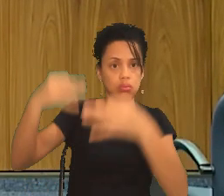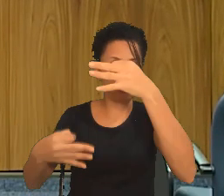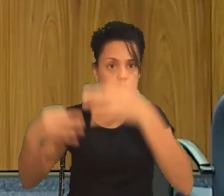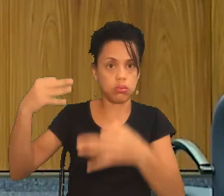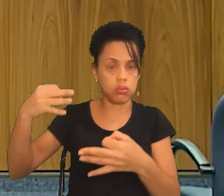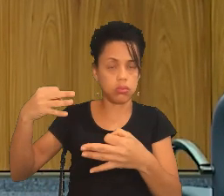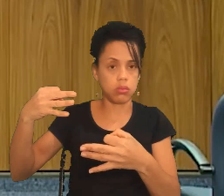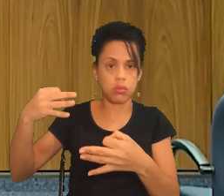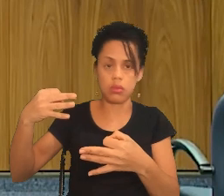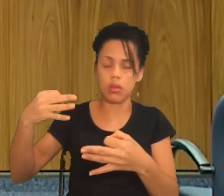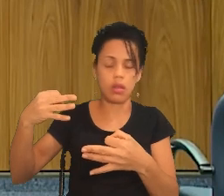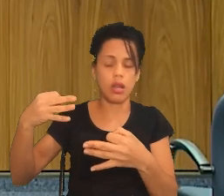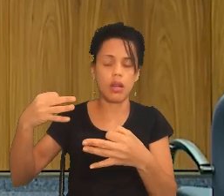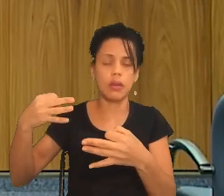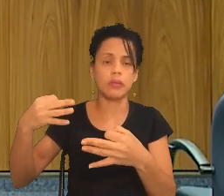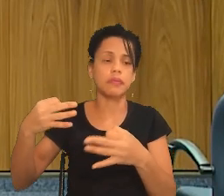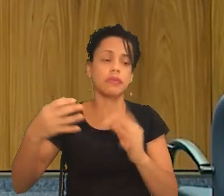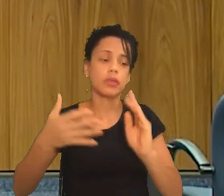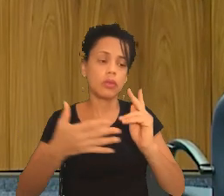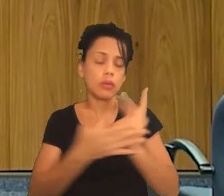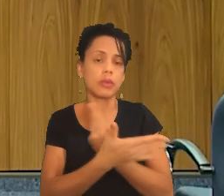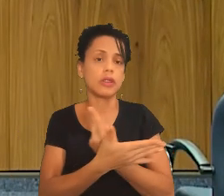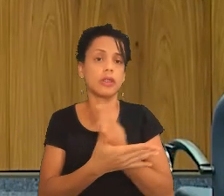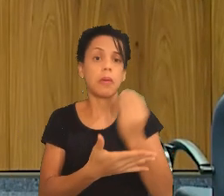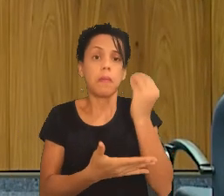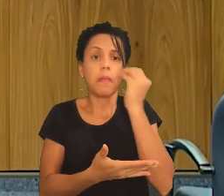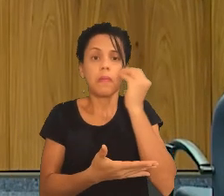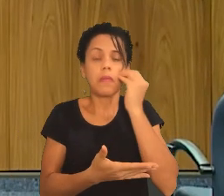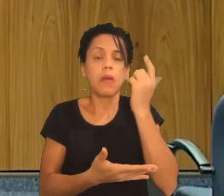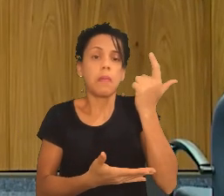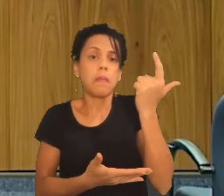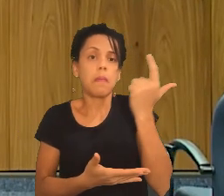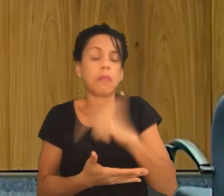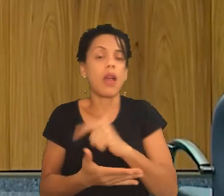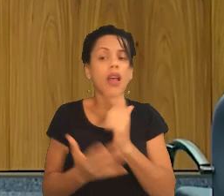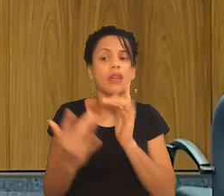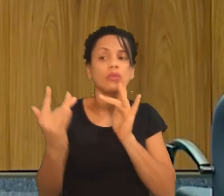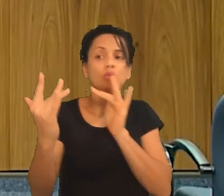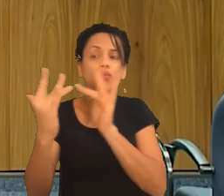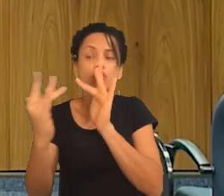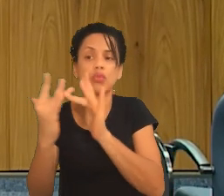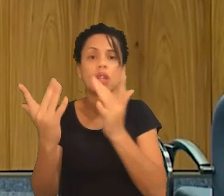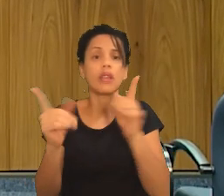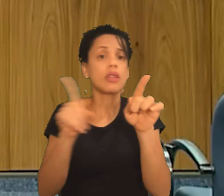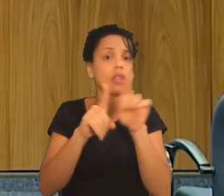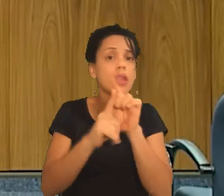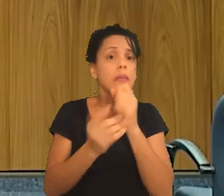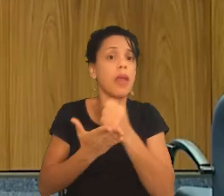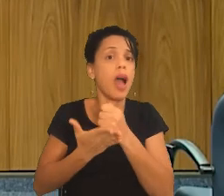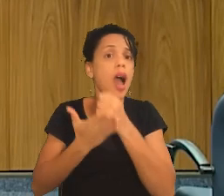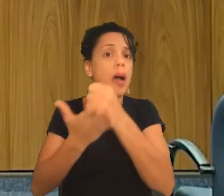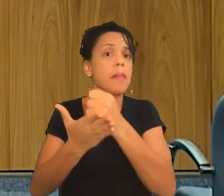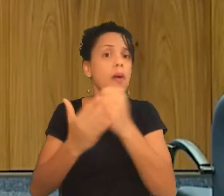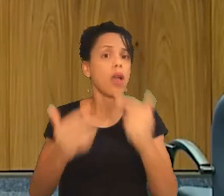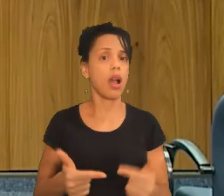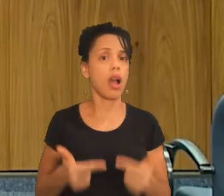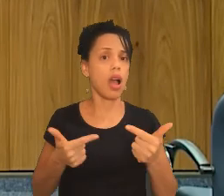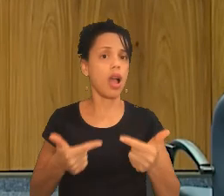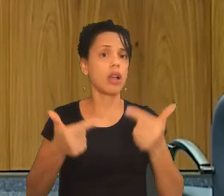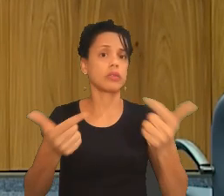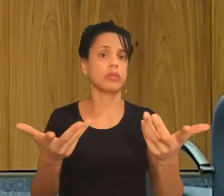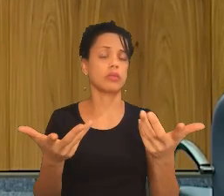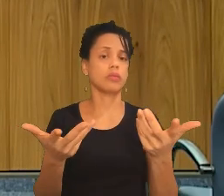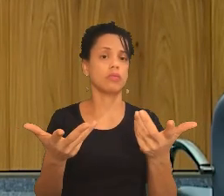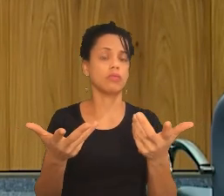que ocorreu e tomar mais contato com isso e apoiar essas ações. Muito do esforço